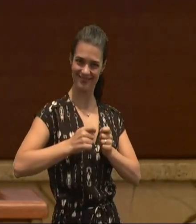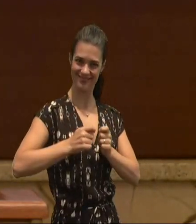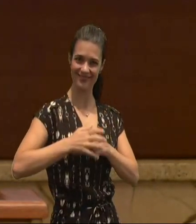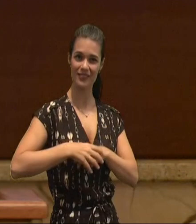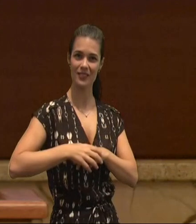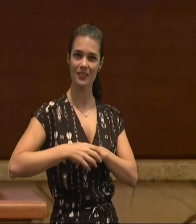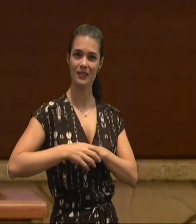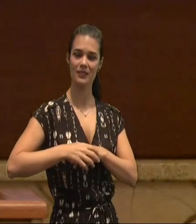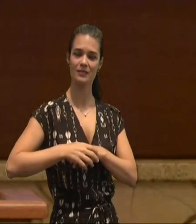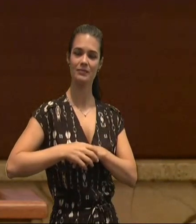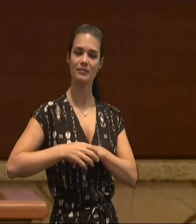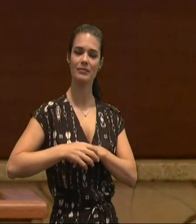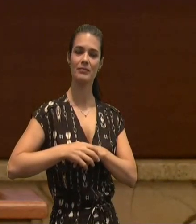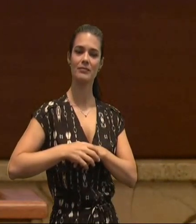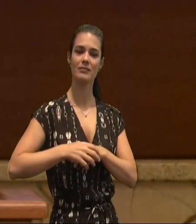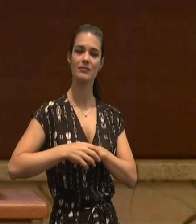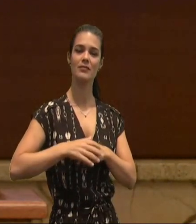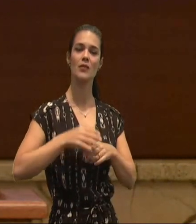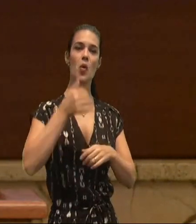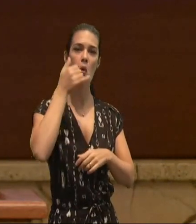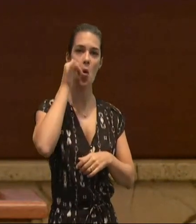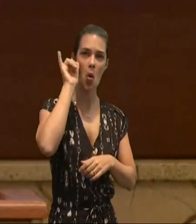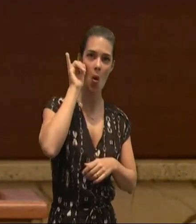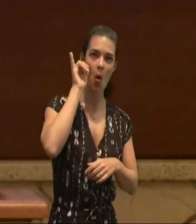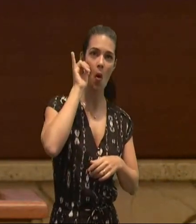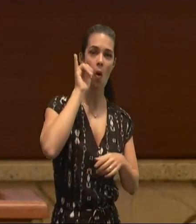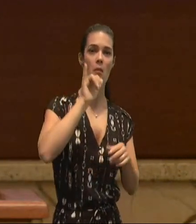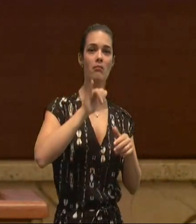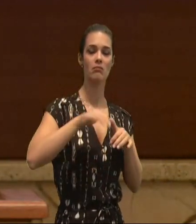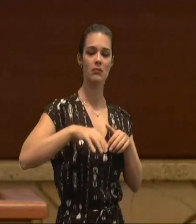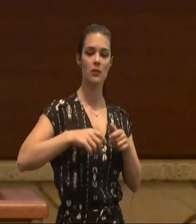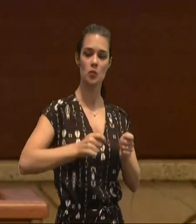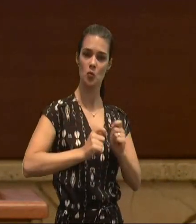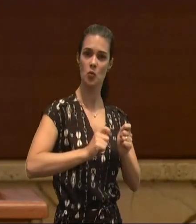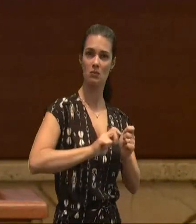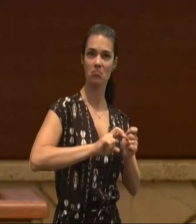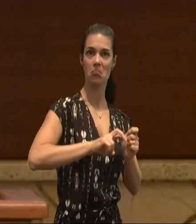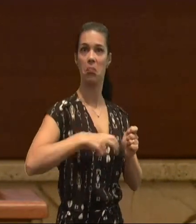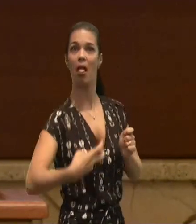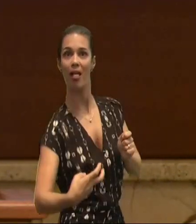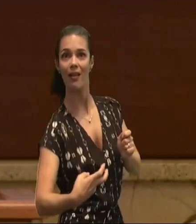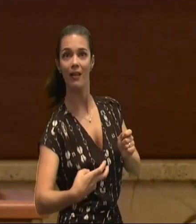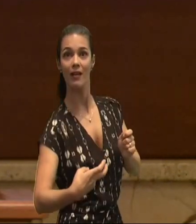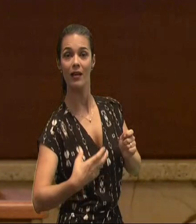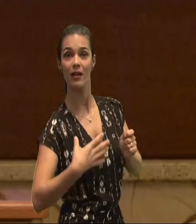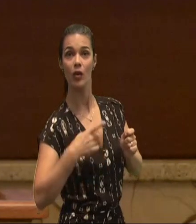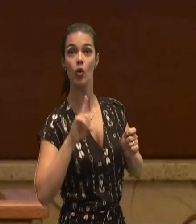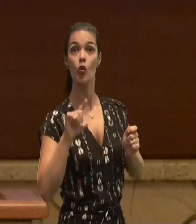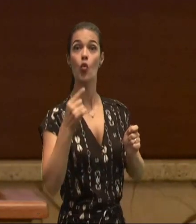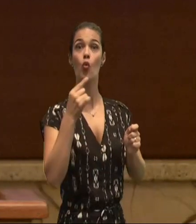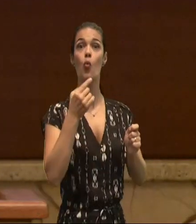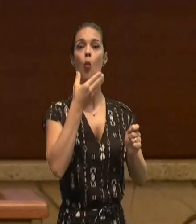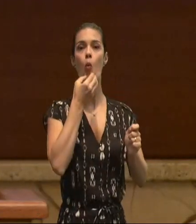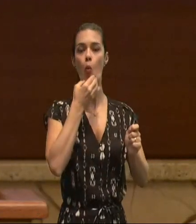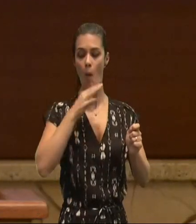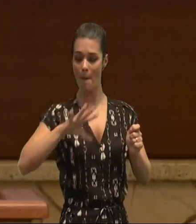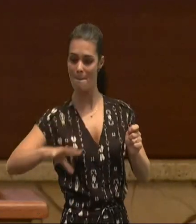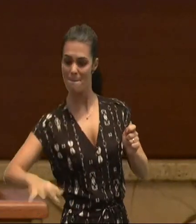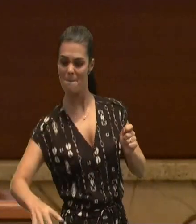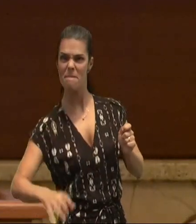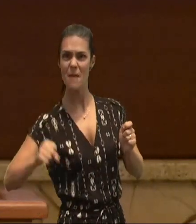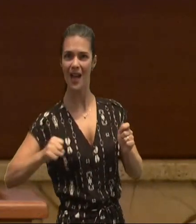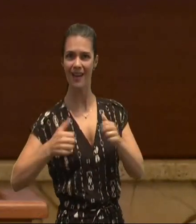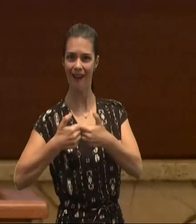caminho, novamente, os bois tropeçam. Um dos filhos de Eleazar, chamado Uzá, toca na arca, e ele é fulminado por um raio do